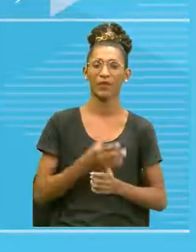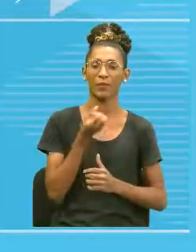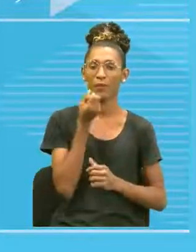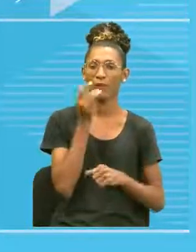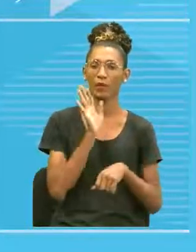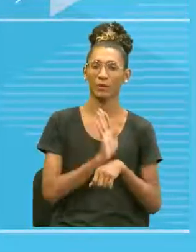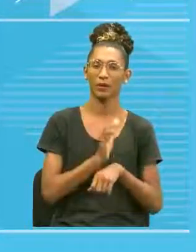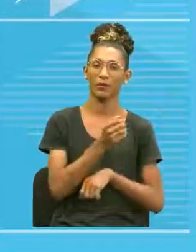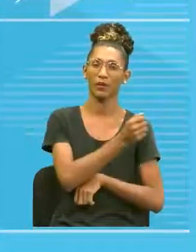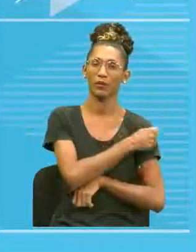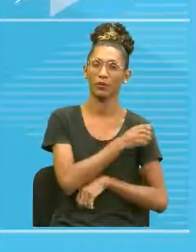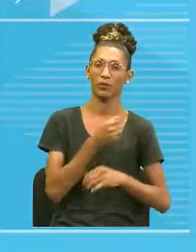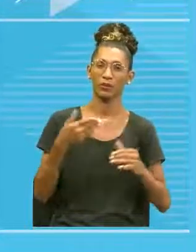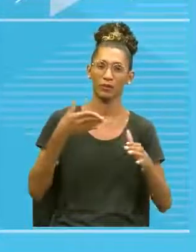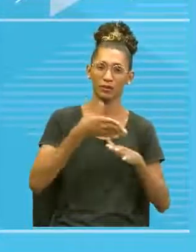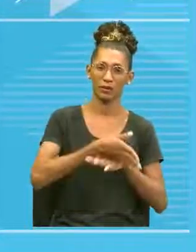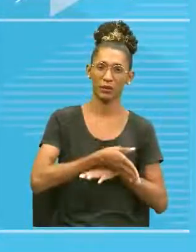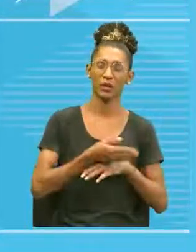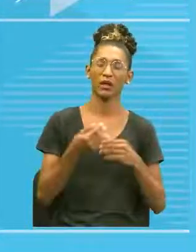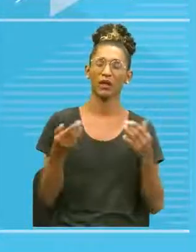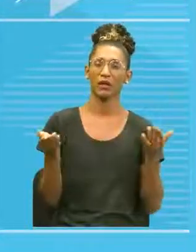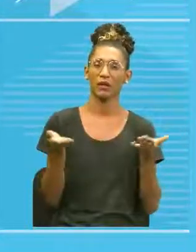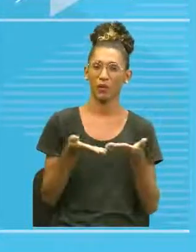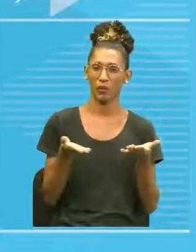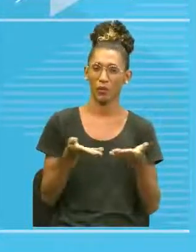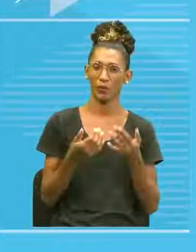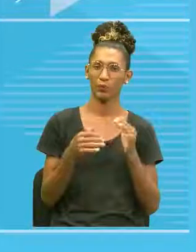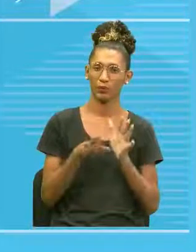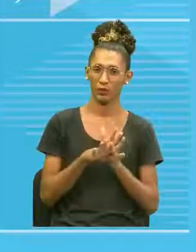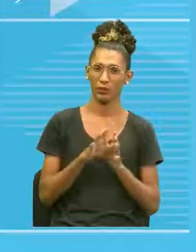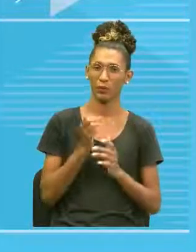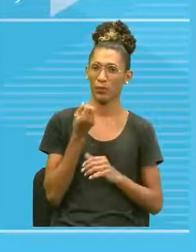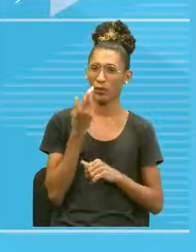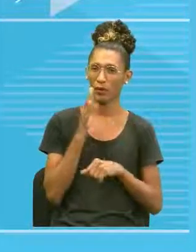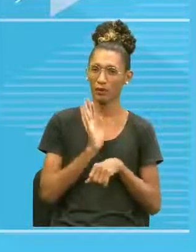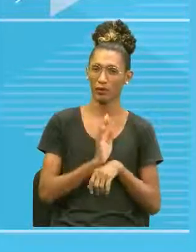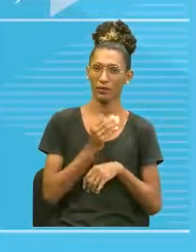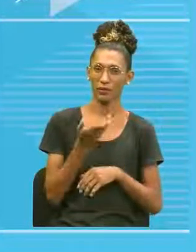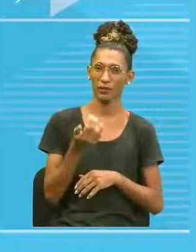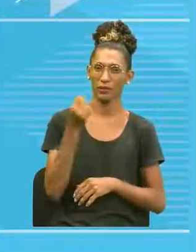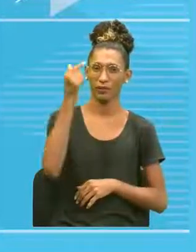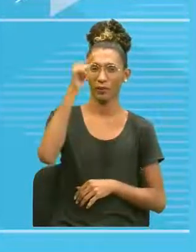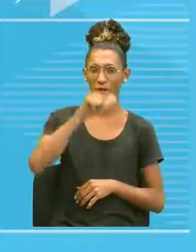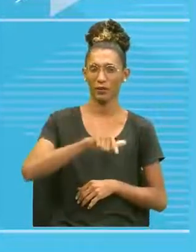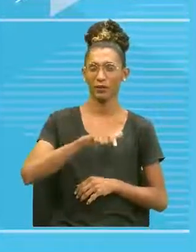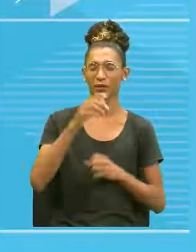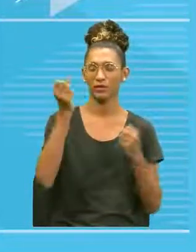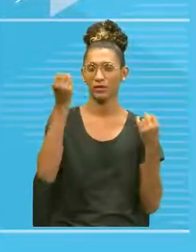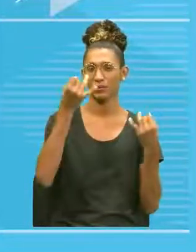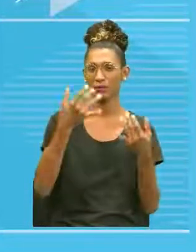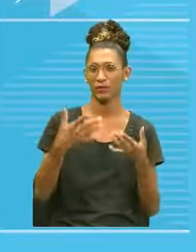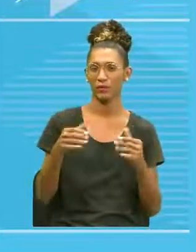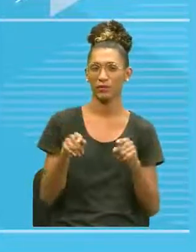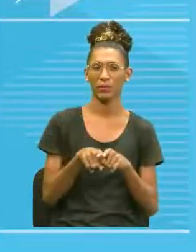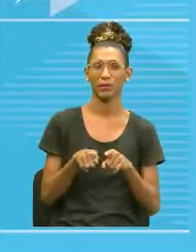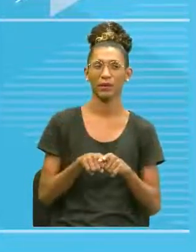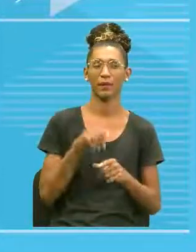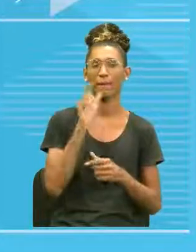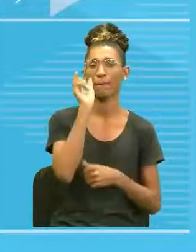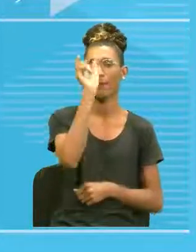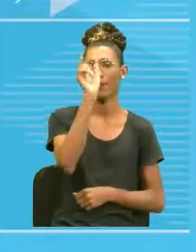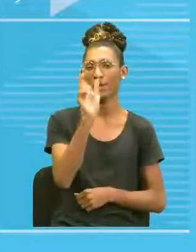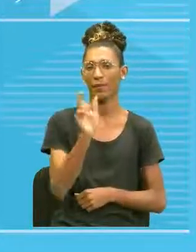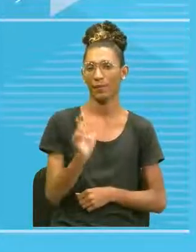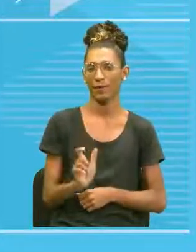que está chegando Tem um pessoal chegando no YouTube buenas tarde se vou repetir mais uma vez da conjugação do verbo haver